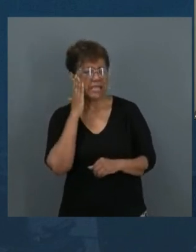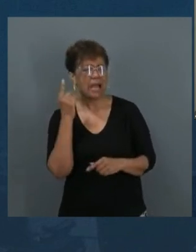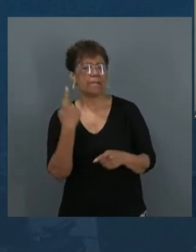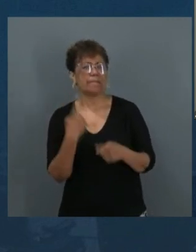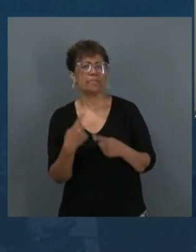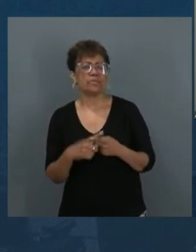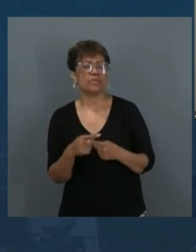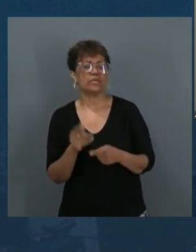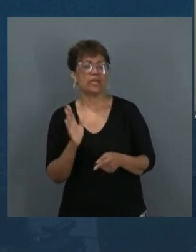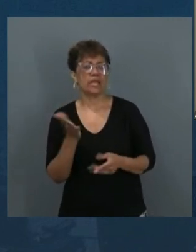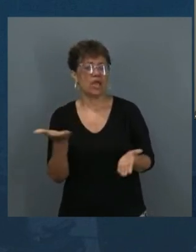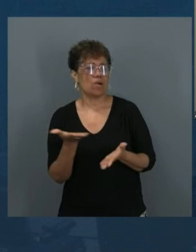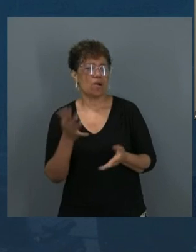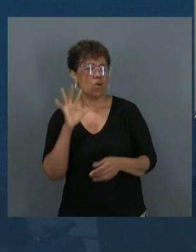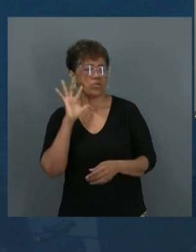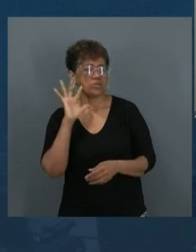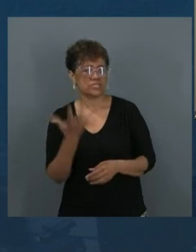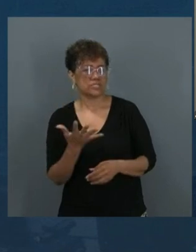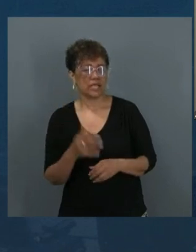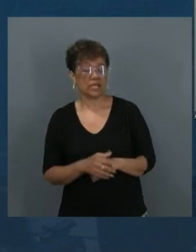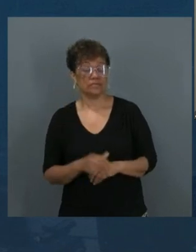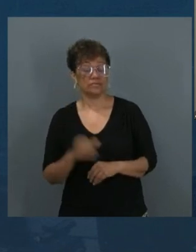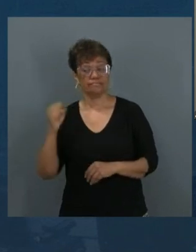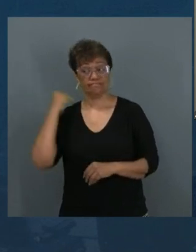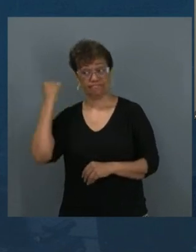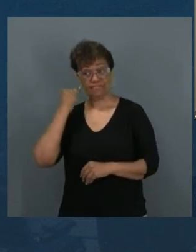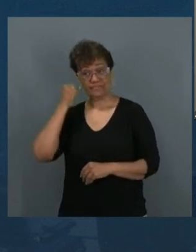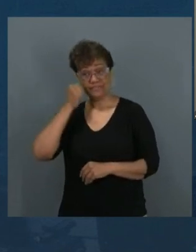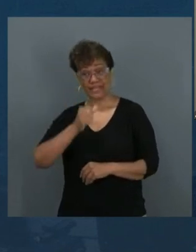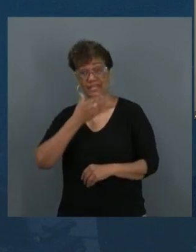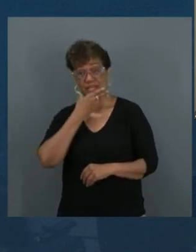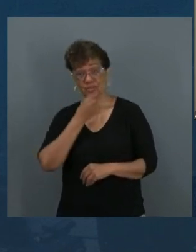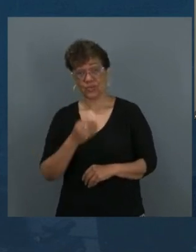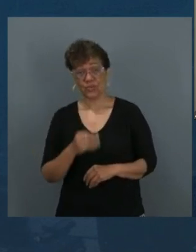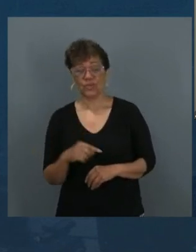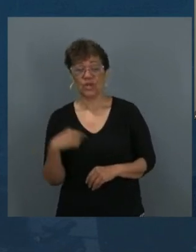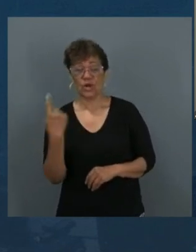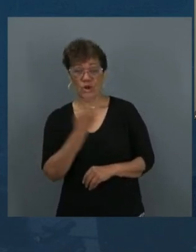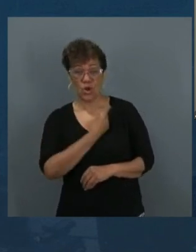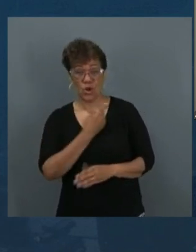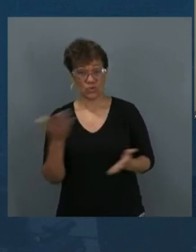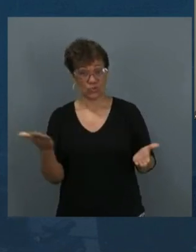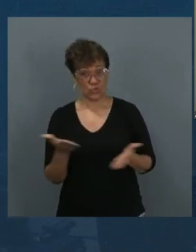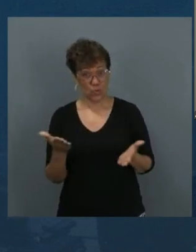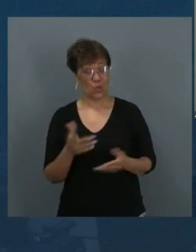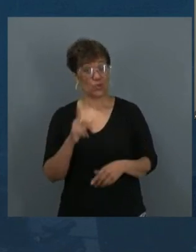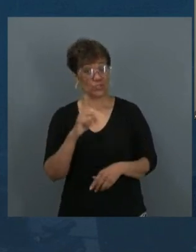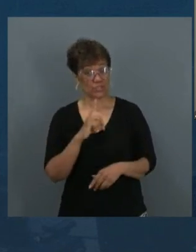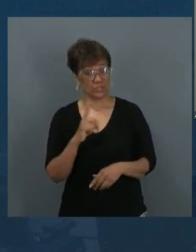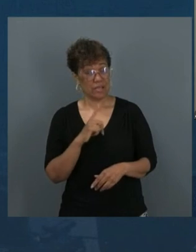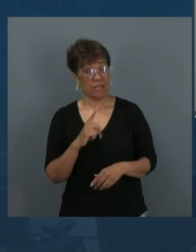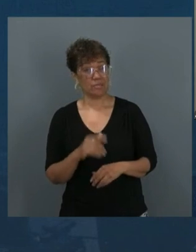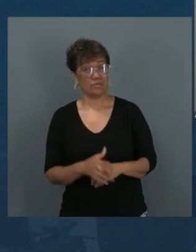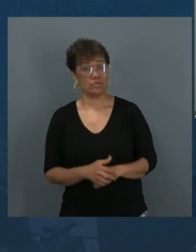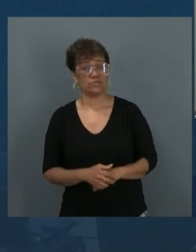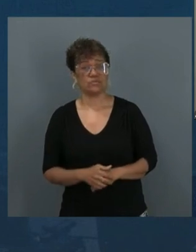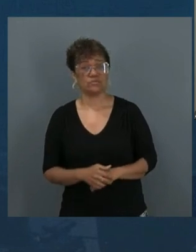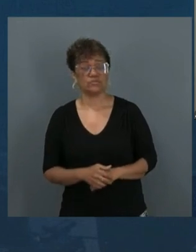nível. Então, senadores e senadoras, nós temos